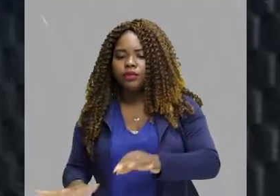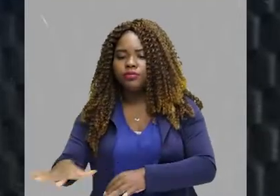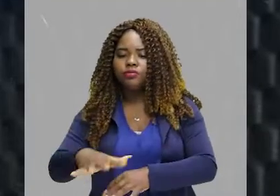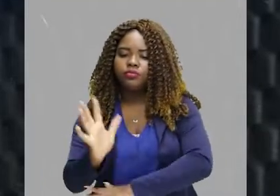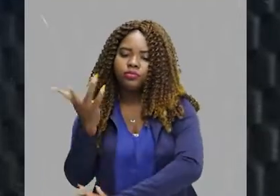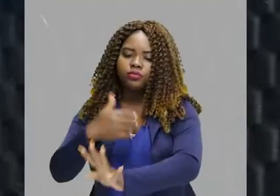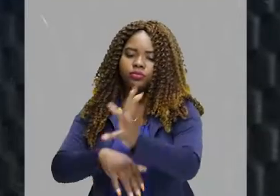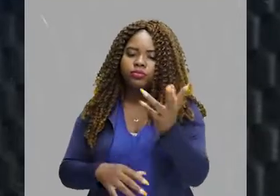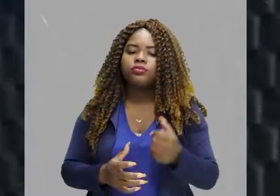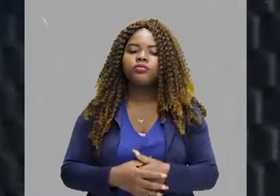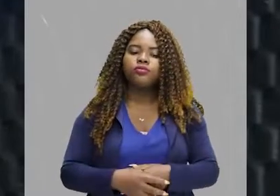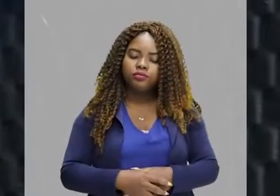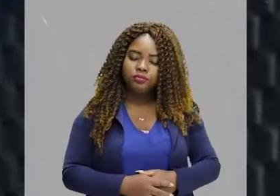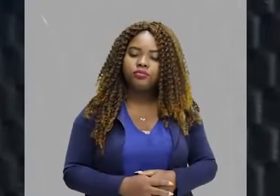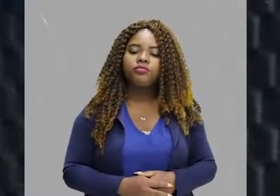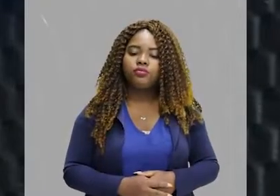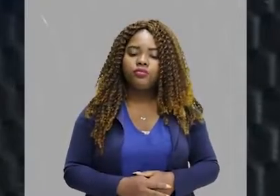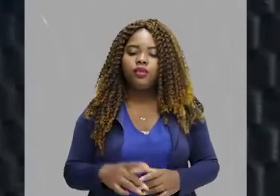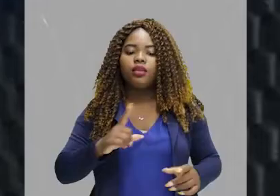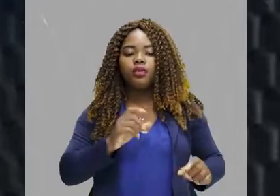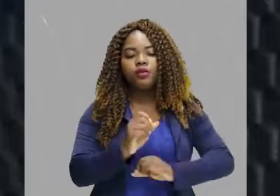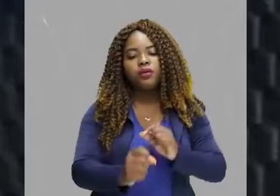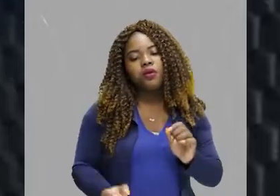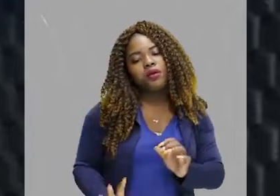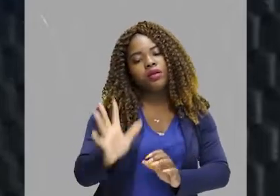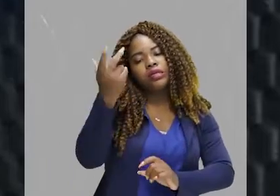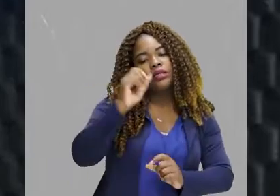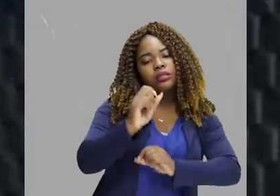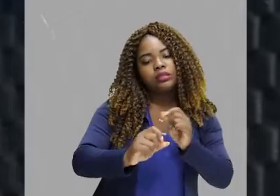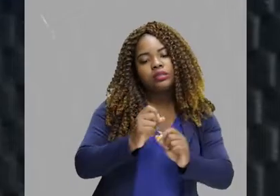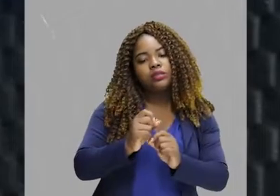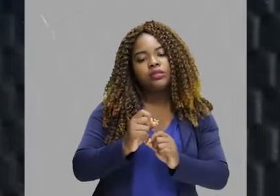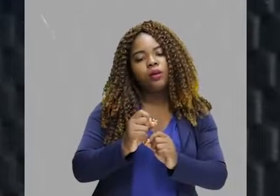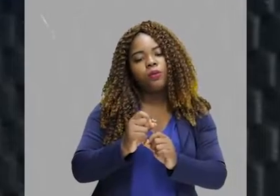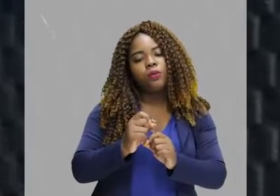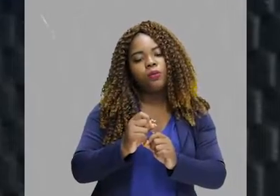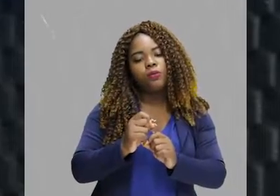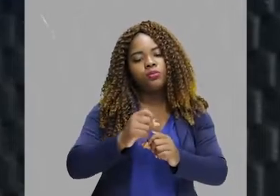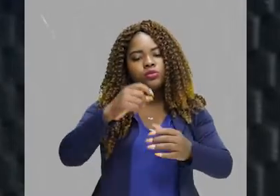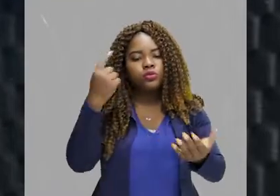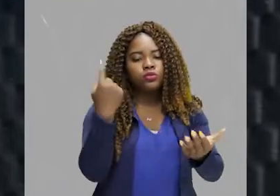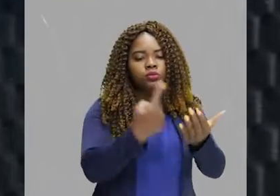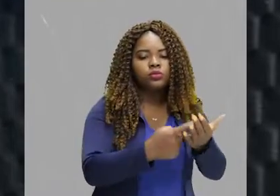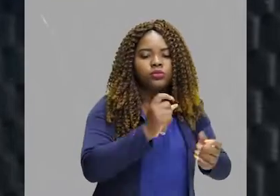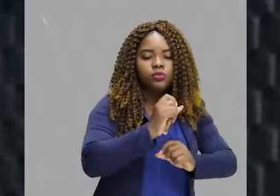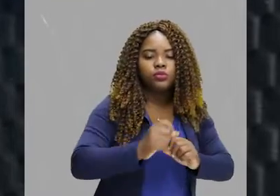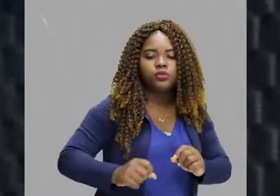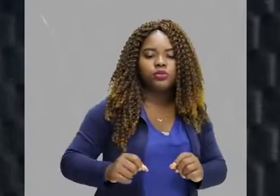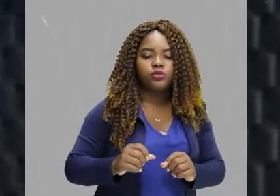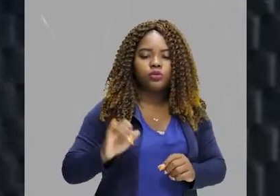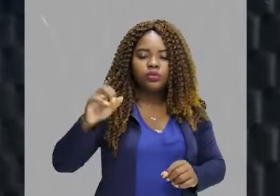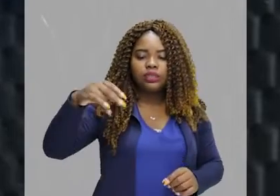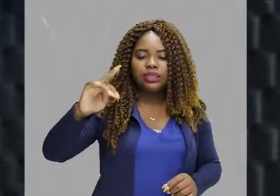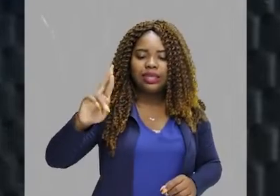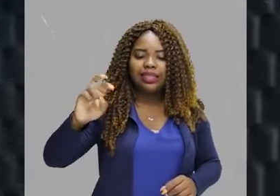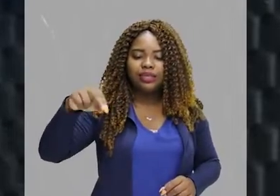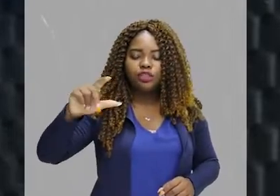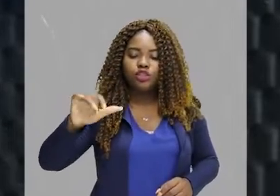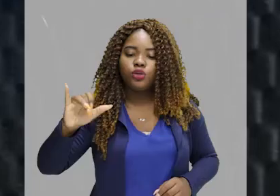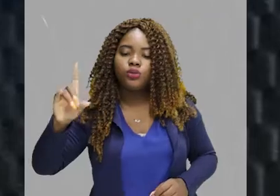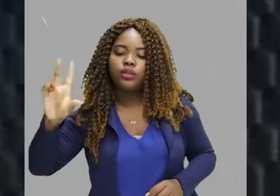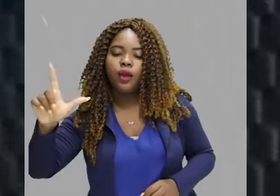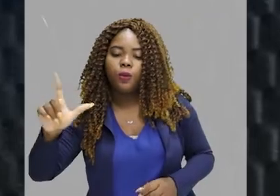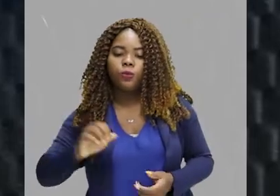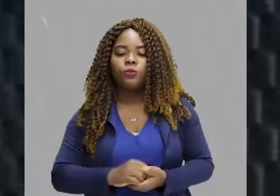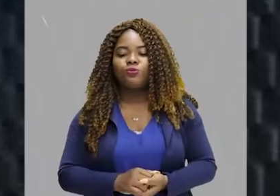o consenso, né, a criação de um acordo geral em torno do compromisso internacional para a redução da